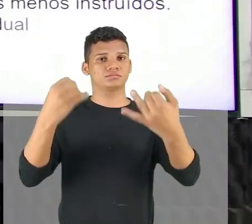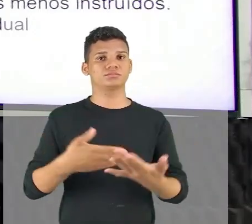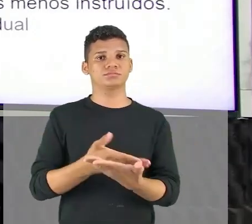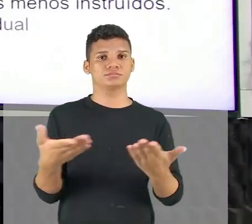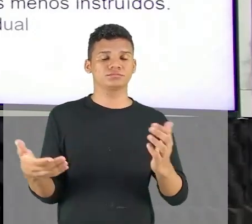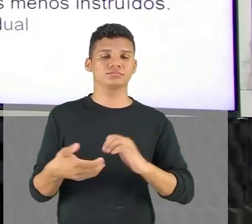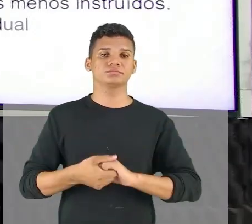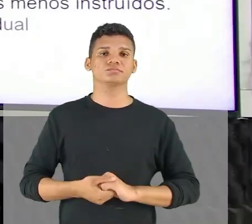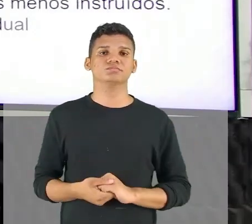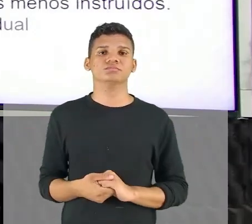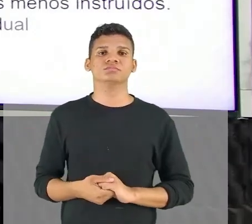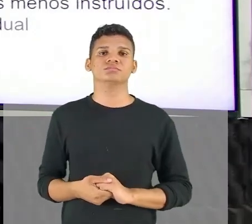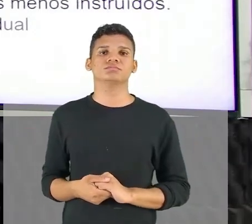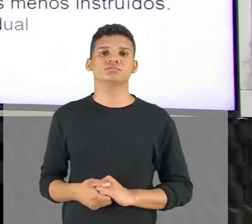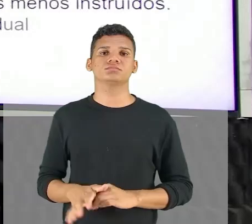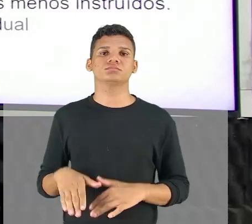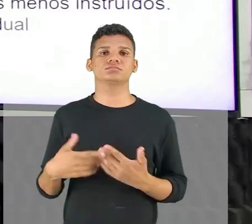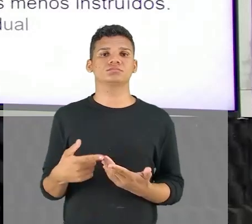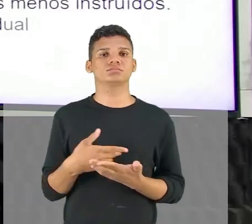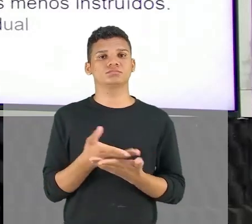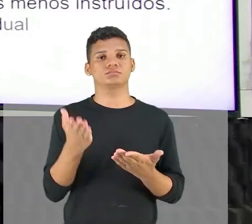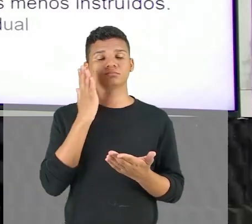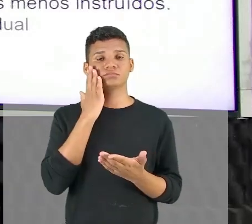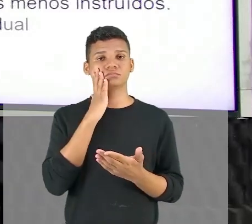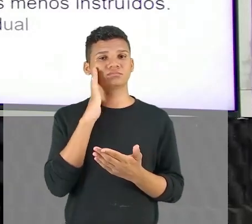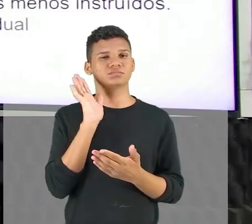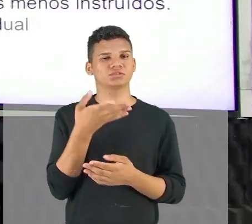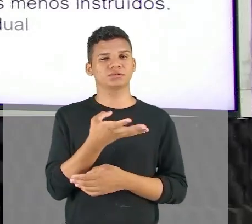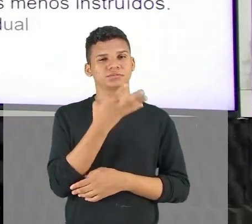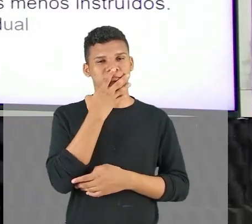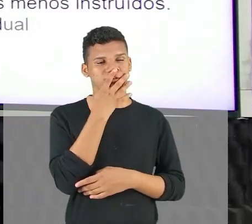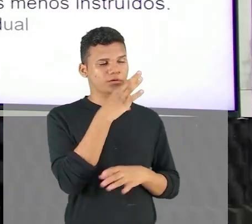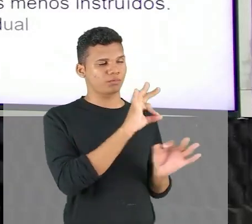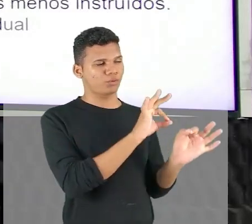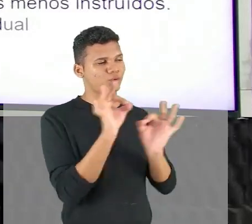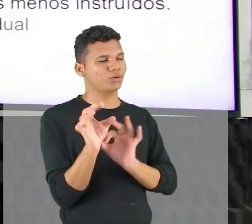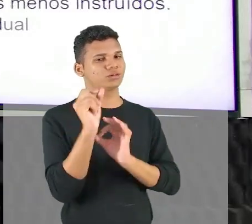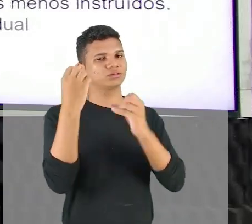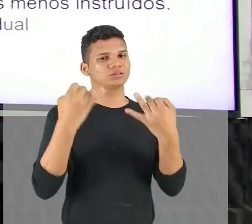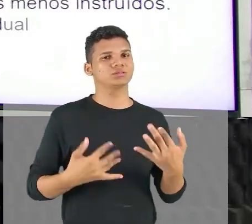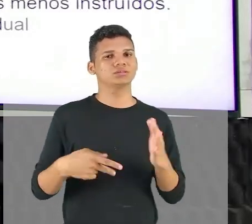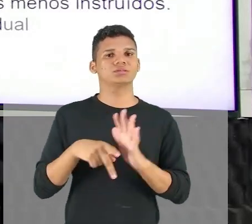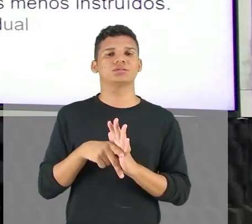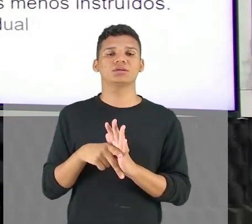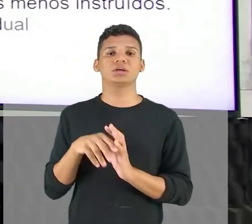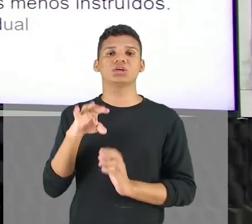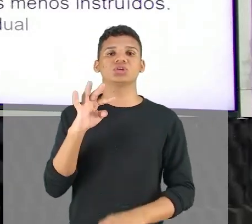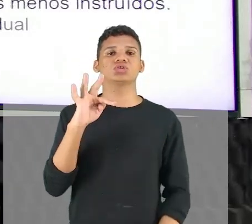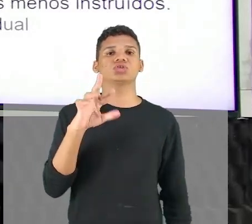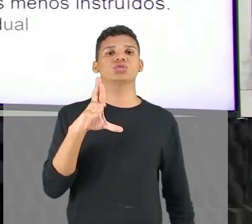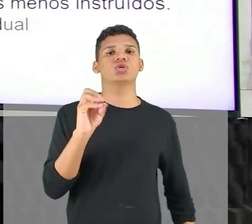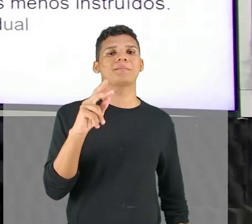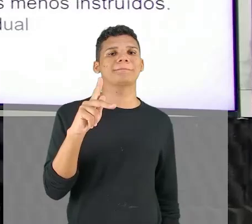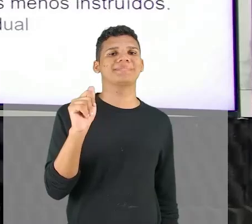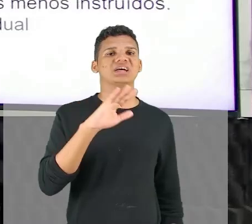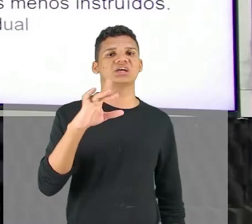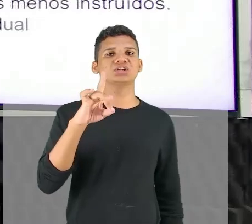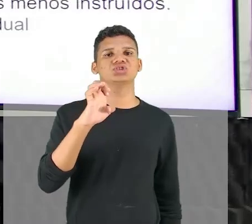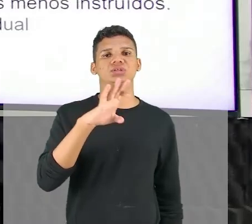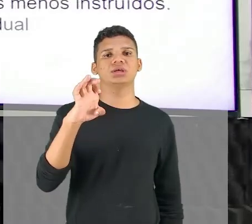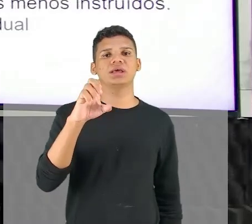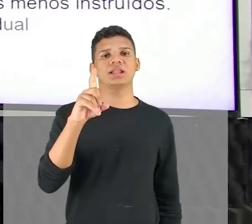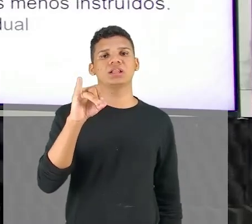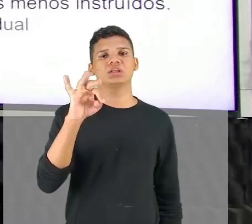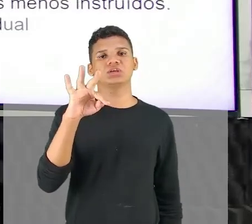vocês. Acho que aqui todo mundo já deve ter assistido, ouvido falar daquele filme A Tropa de Elite. E tem